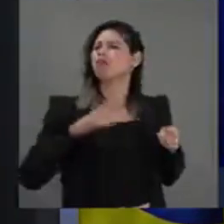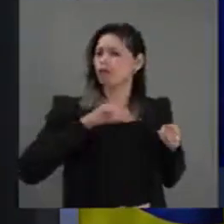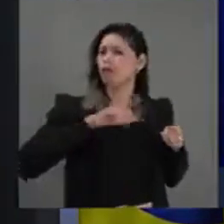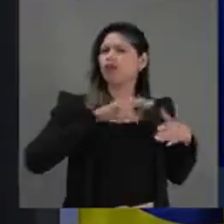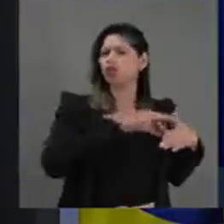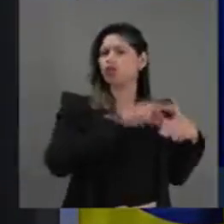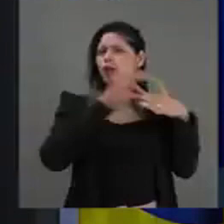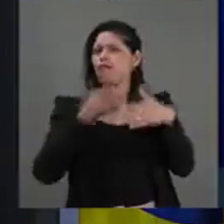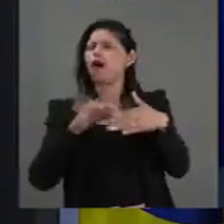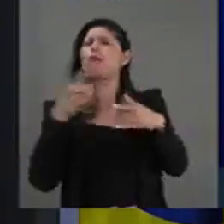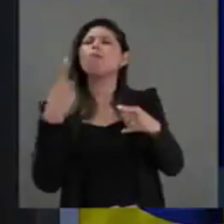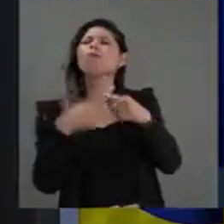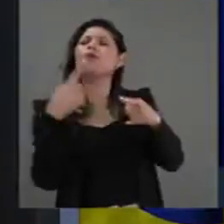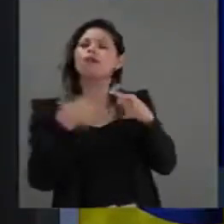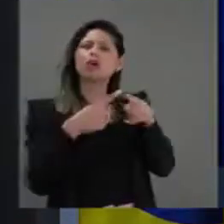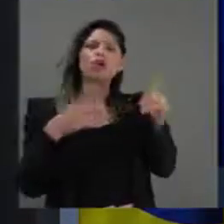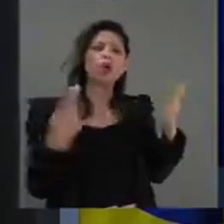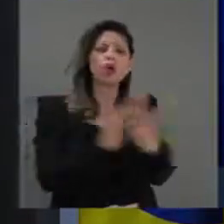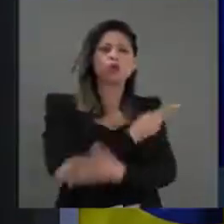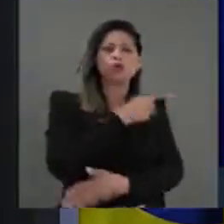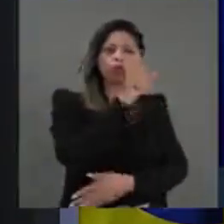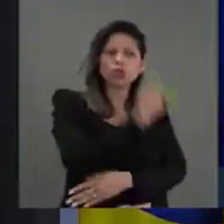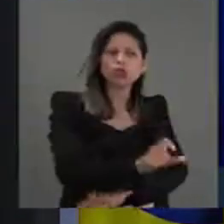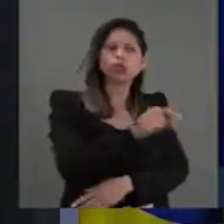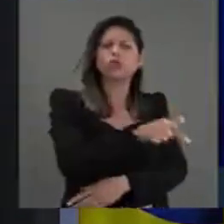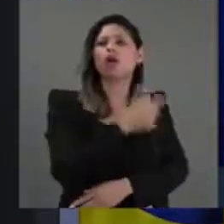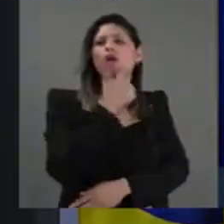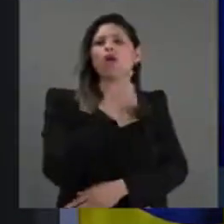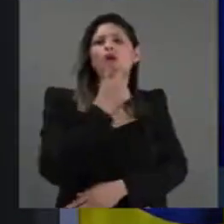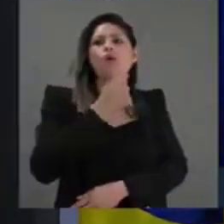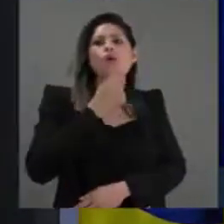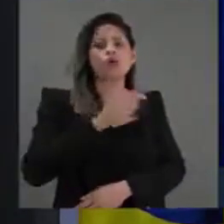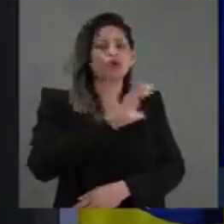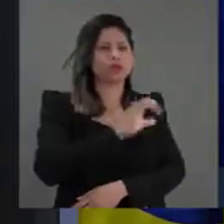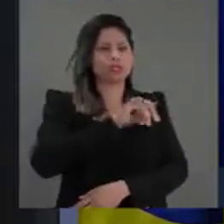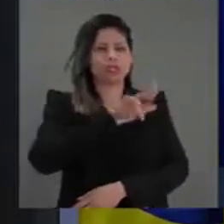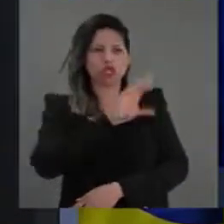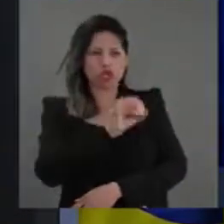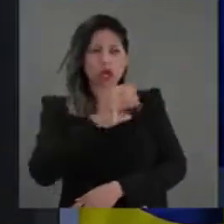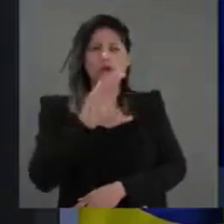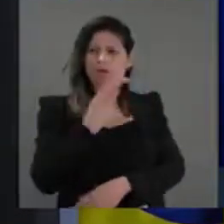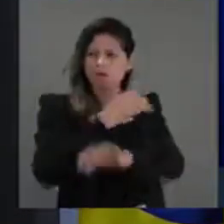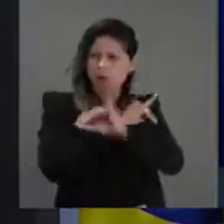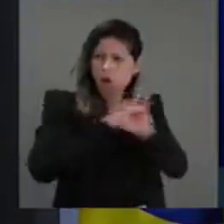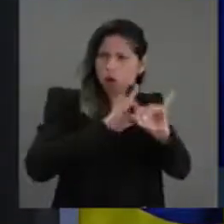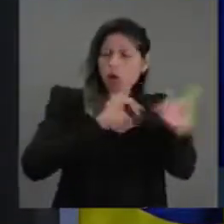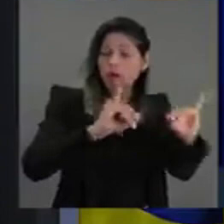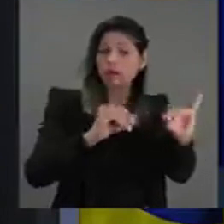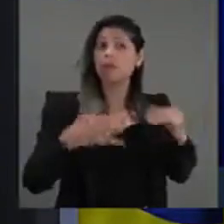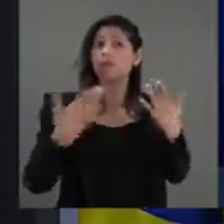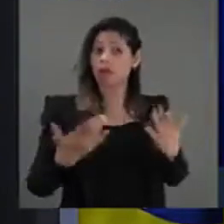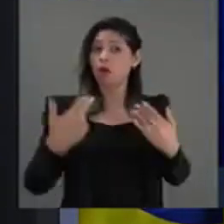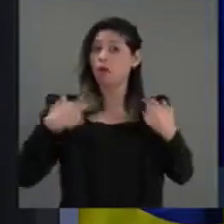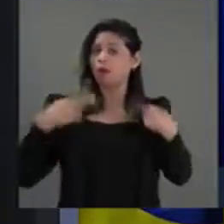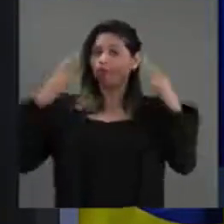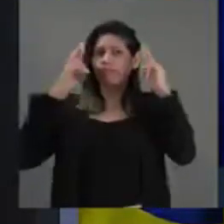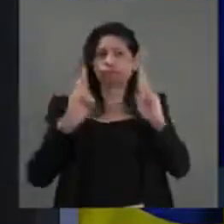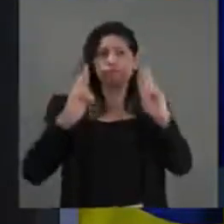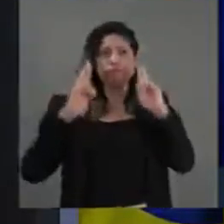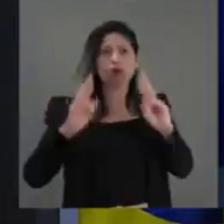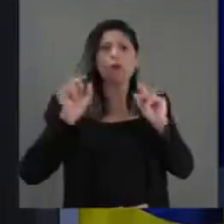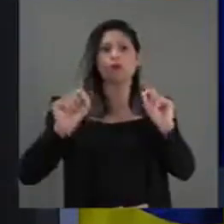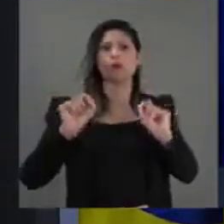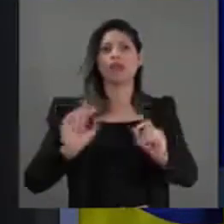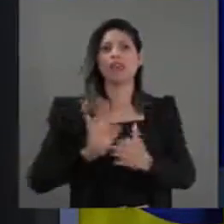sejam devidamente investigadas por esses órgãos dentro das competências normativas. Espero que essas autoridades cumpram